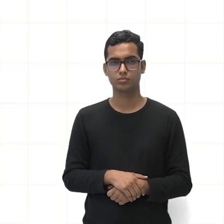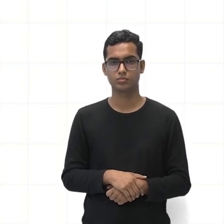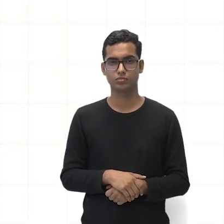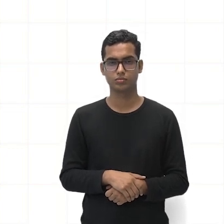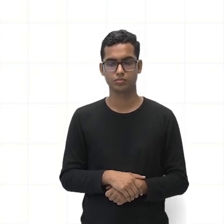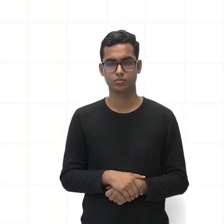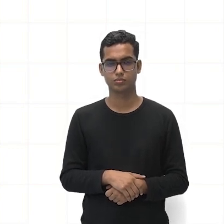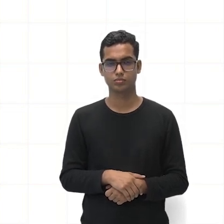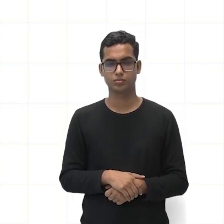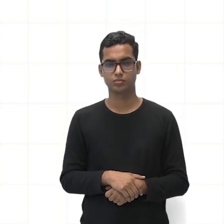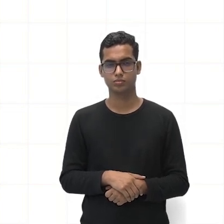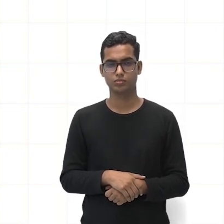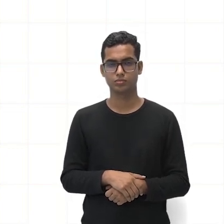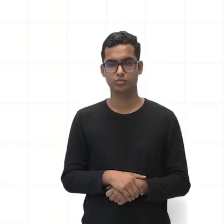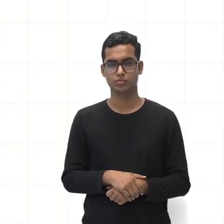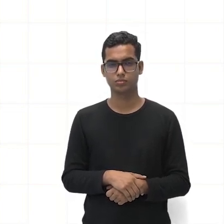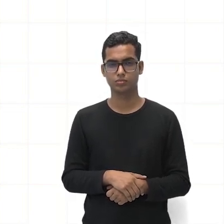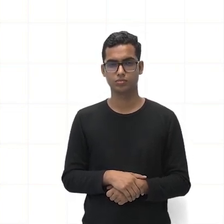Vamos subtrair de